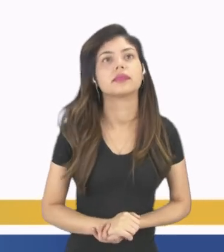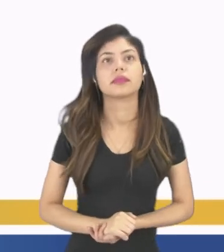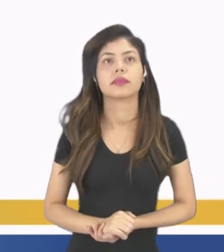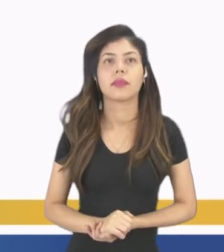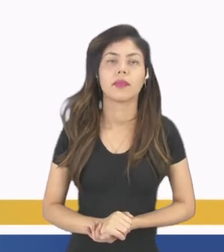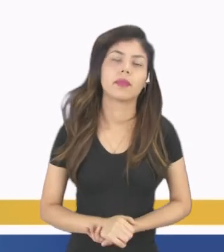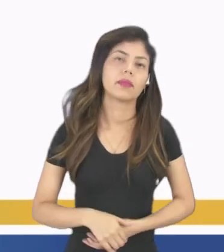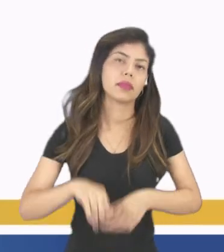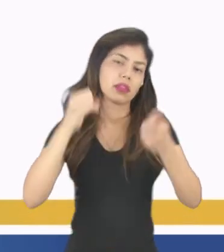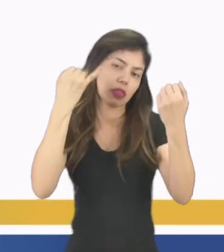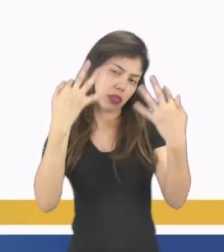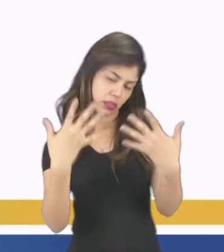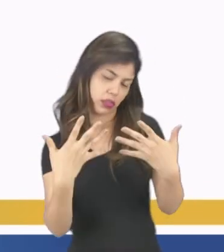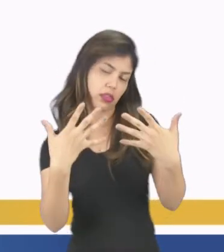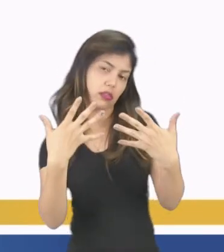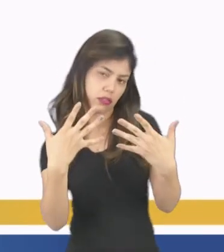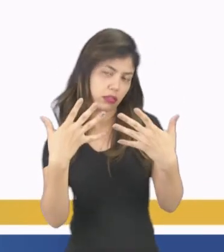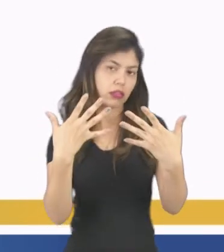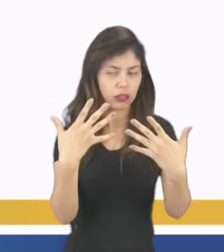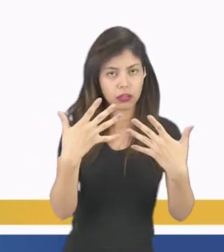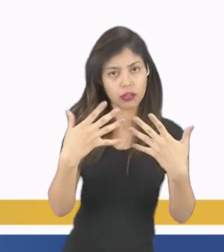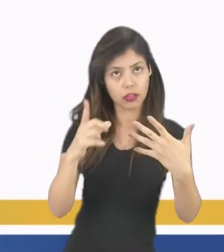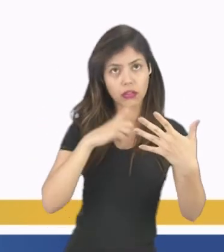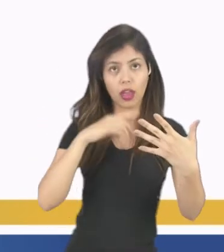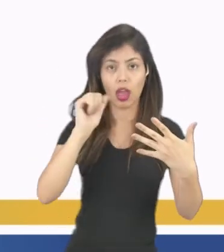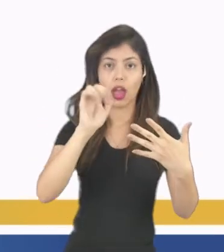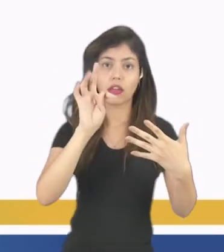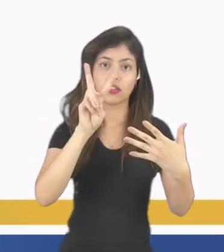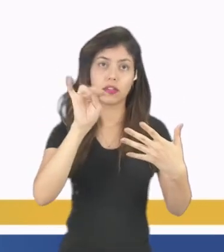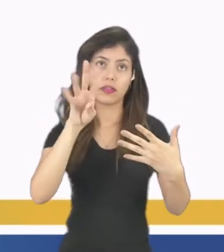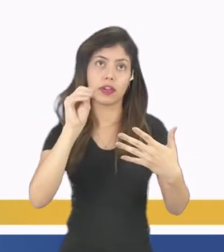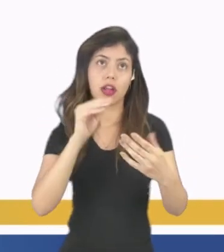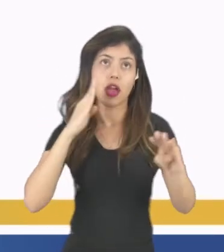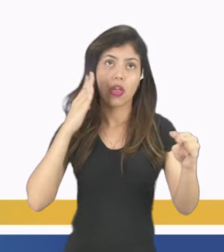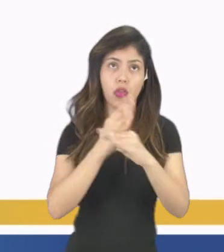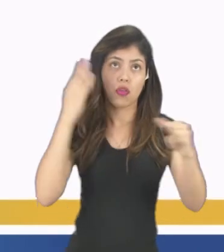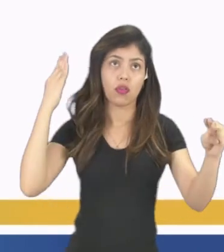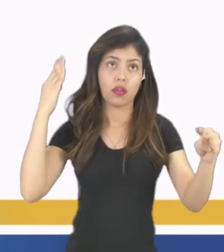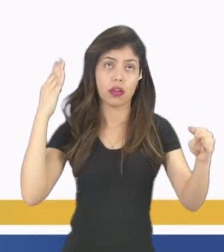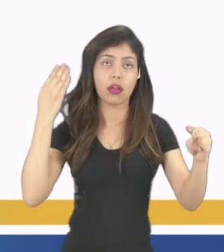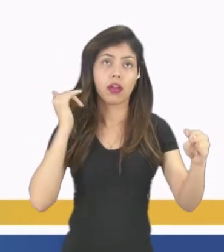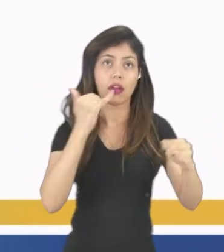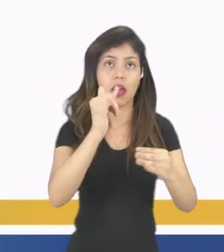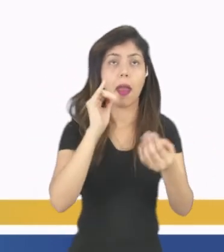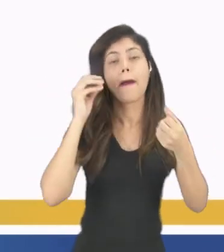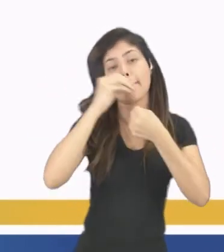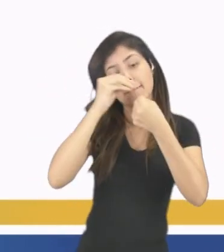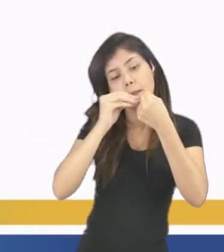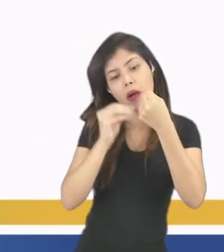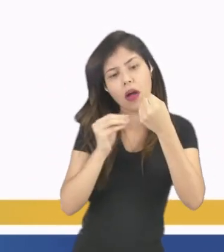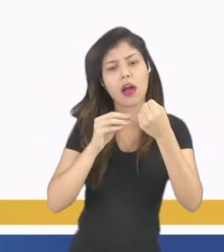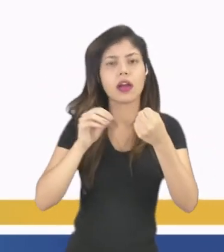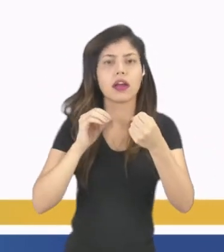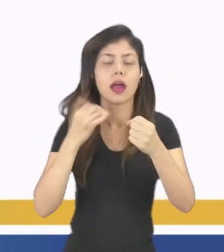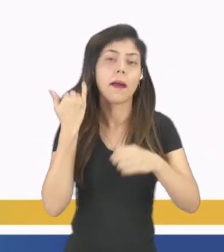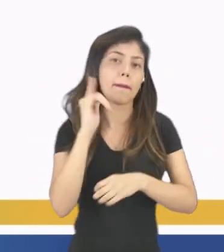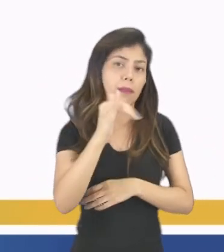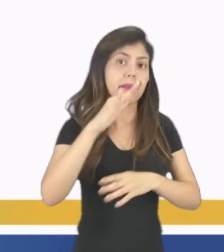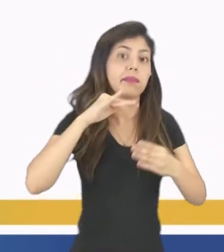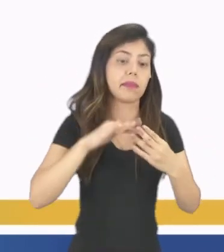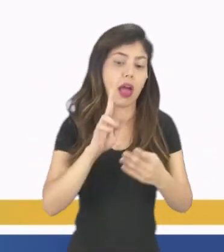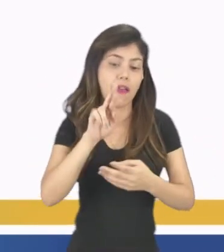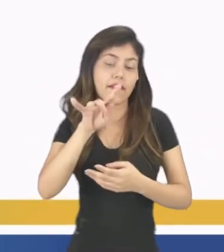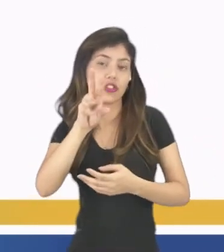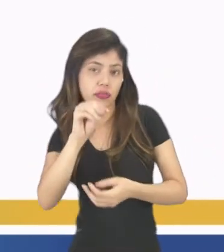Teoria das colisões quando a gente tem um complexo ativado. No choque efetivo, todas as vezes que a gente tiver um choque